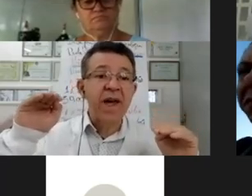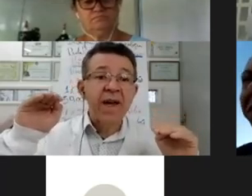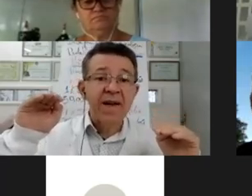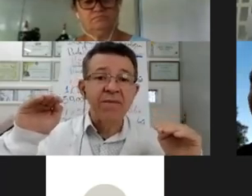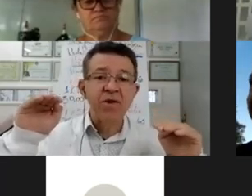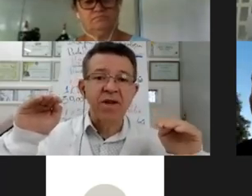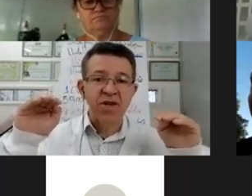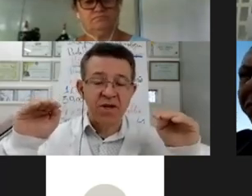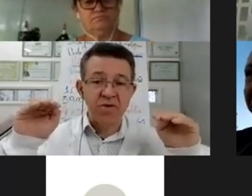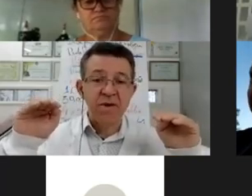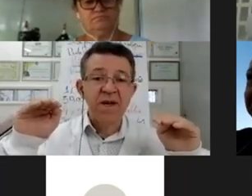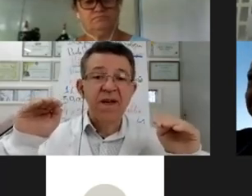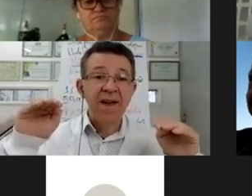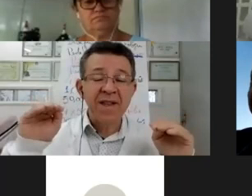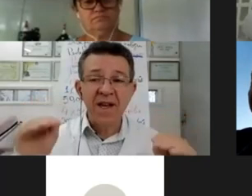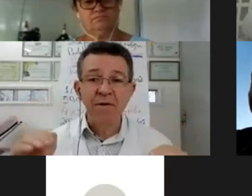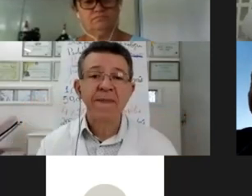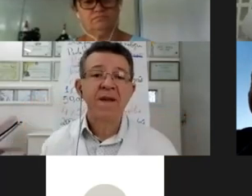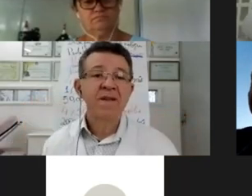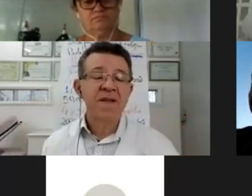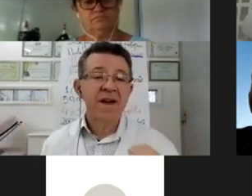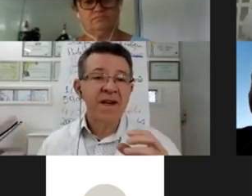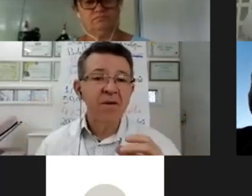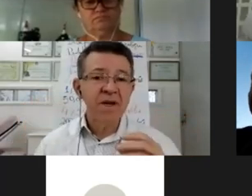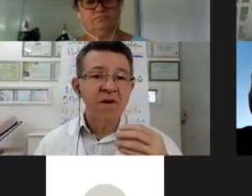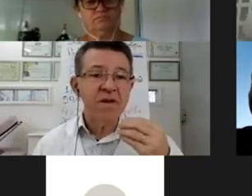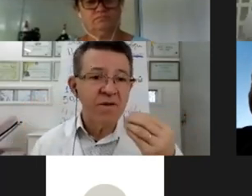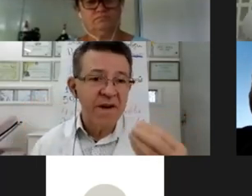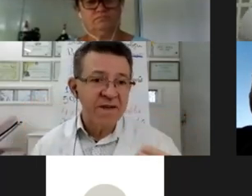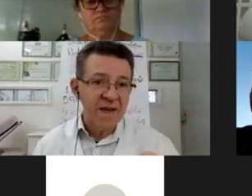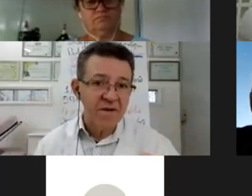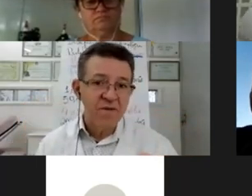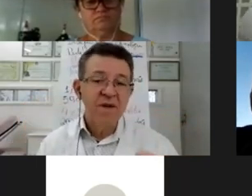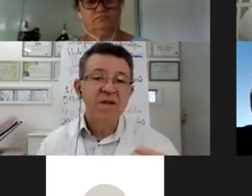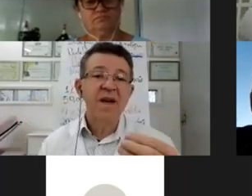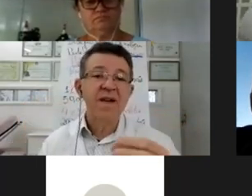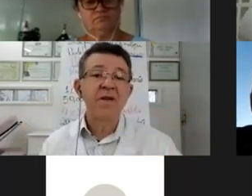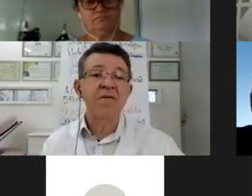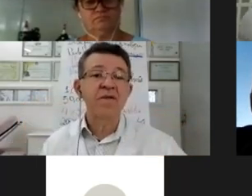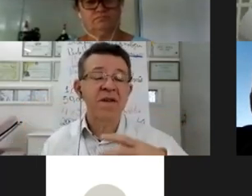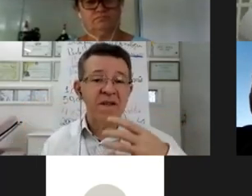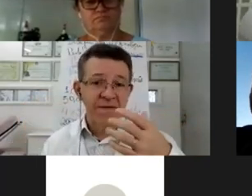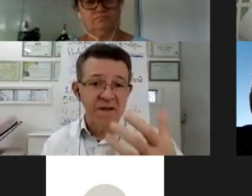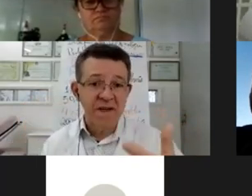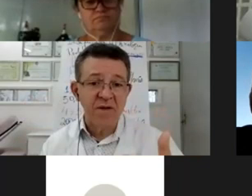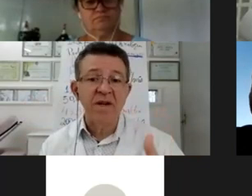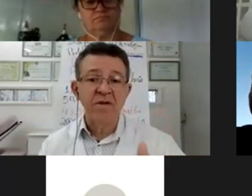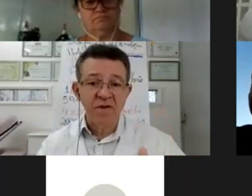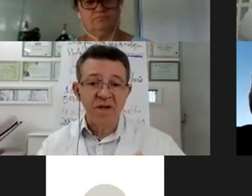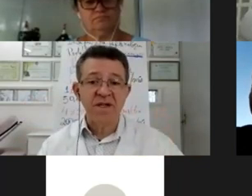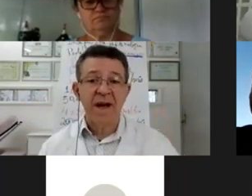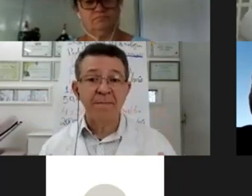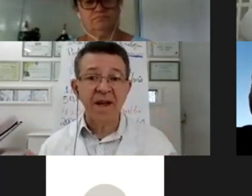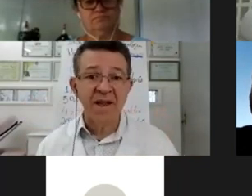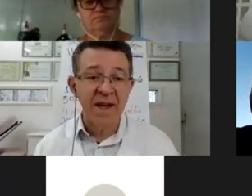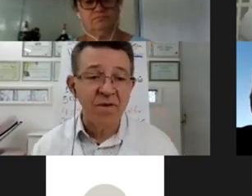com reequilíbrio energético. Então, se aquilo que eu estou fazendo, se aquilo que você está fazendo, aquilo que